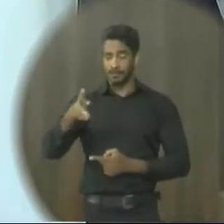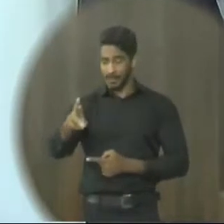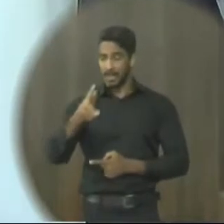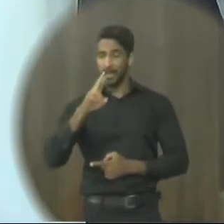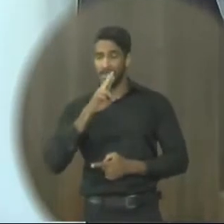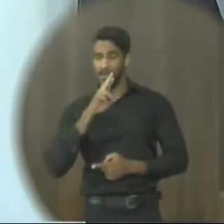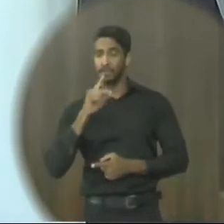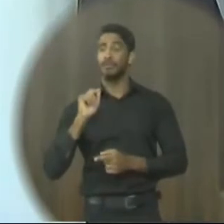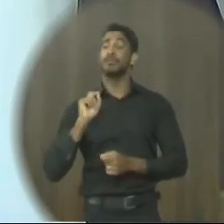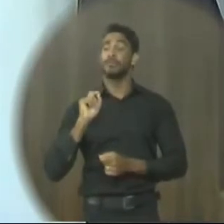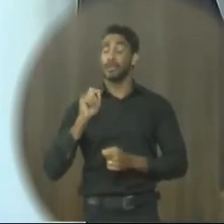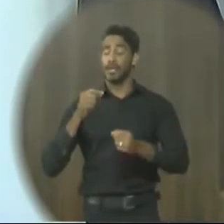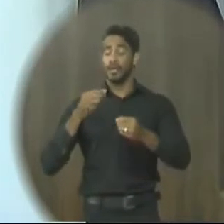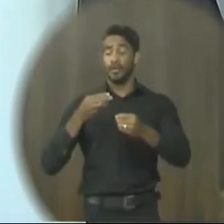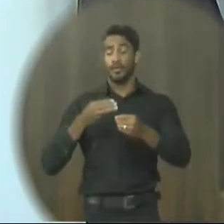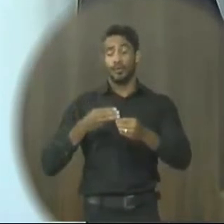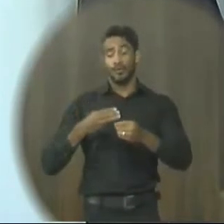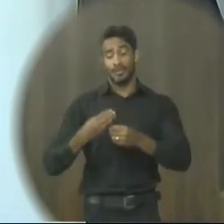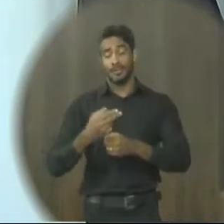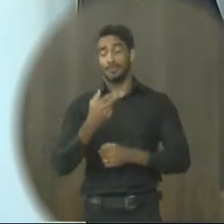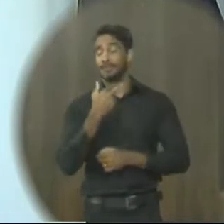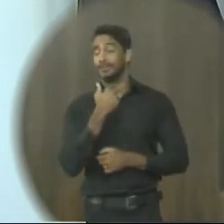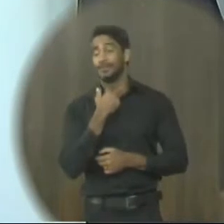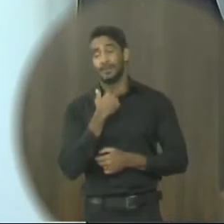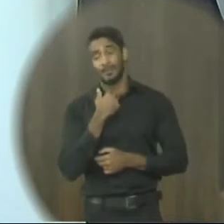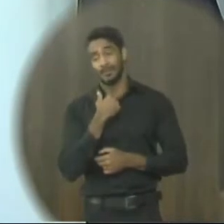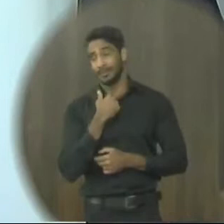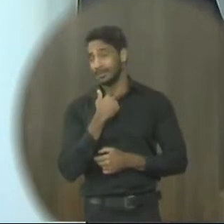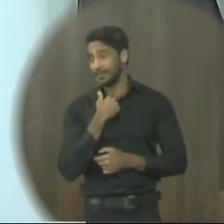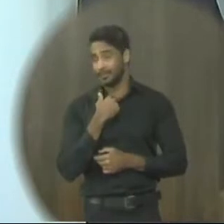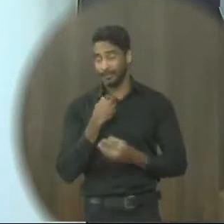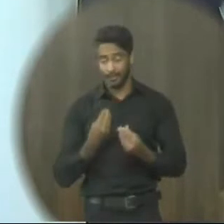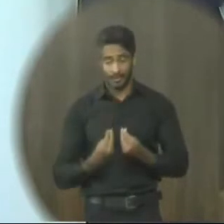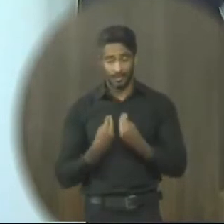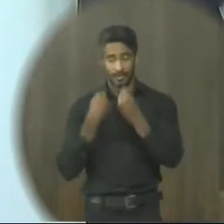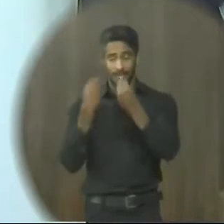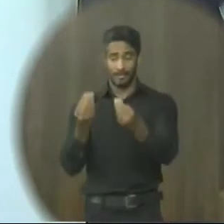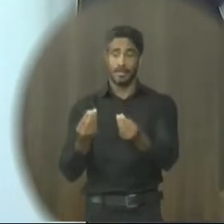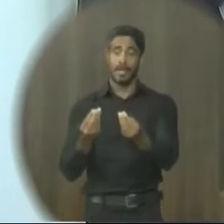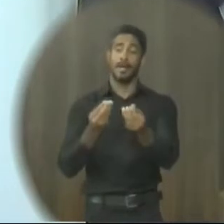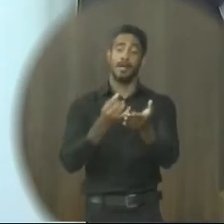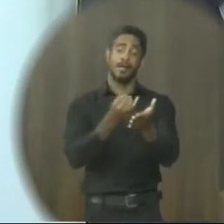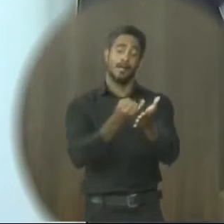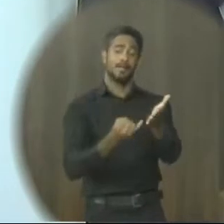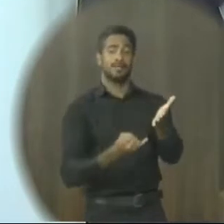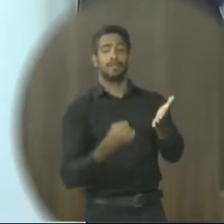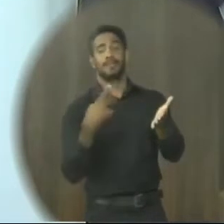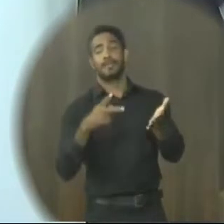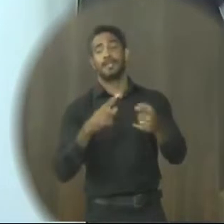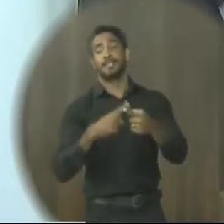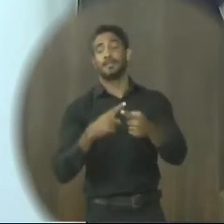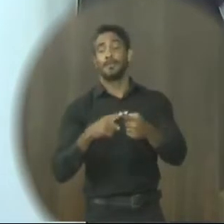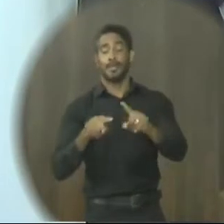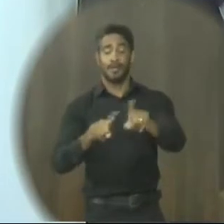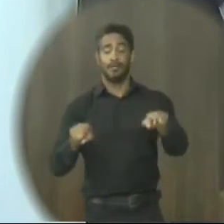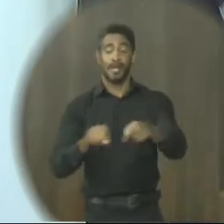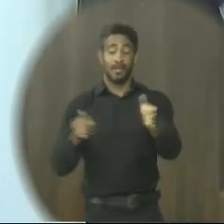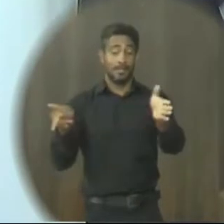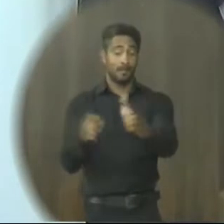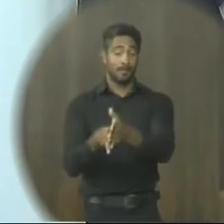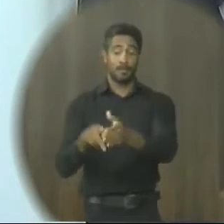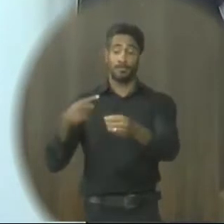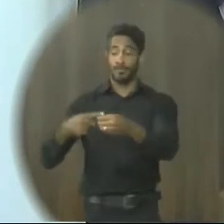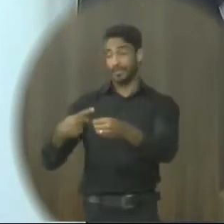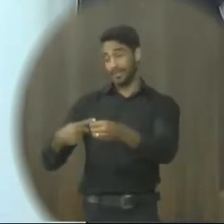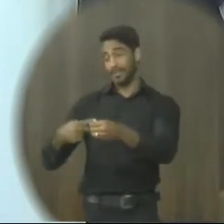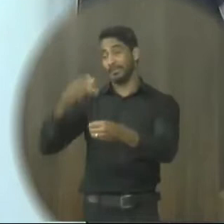que o município não poderia dar esse certidão devido à questão da invasão e os terrenos. É do município, não